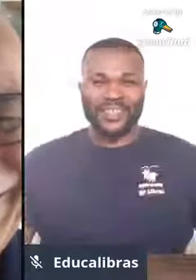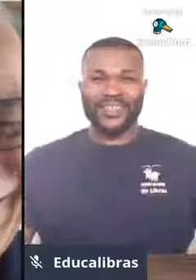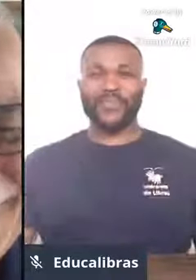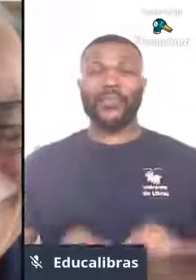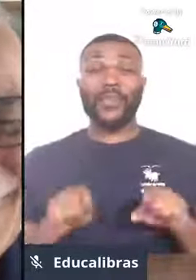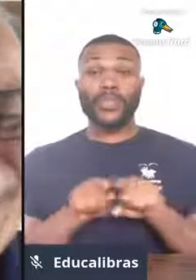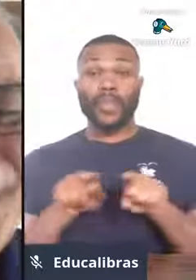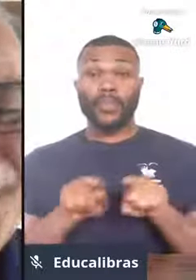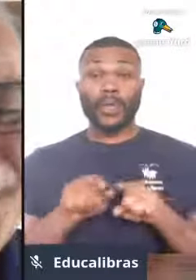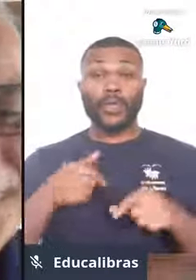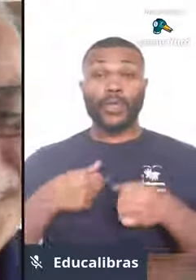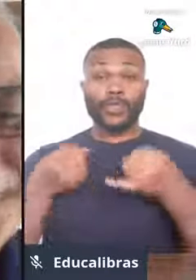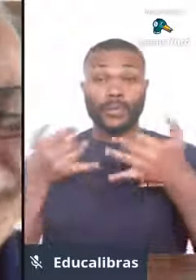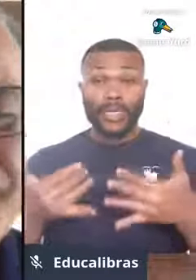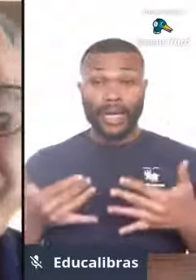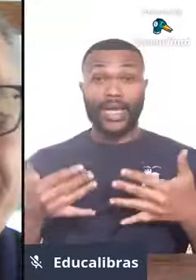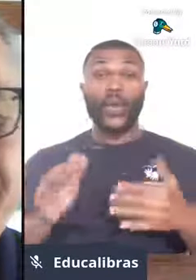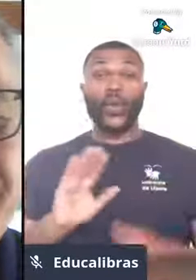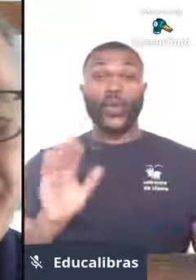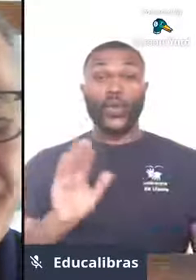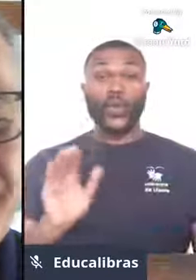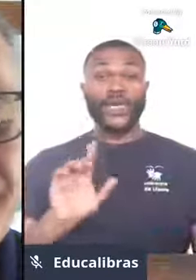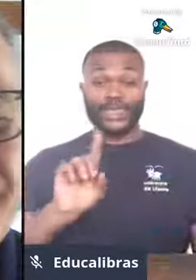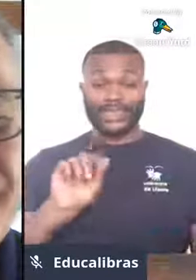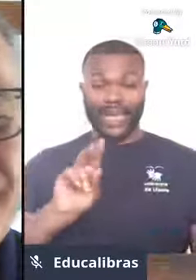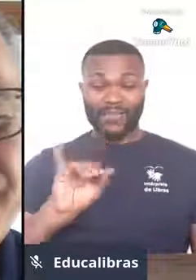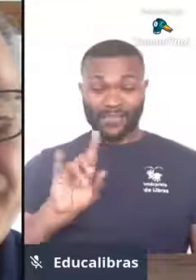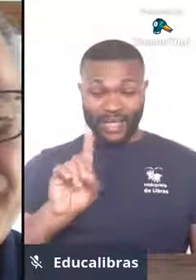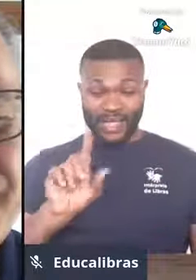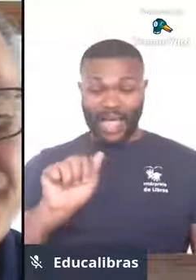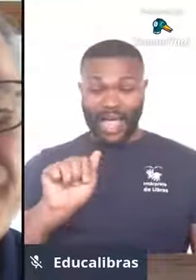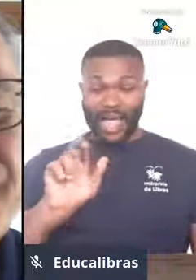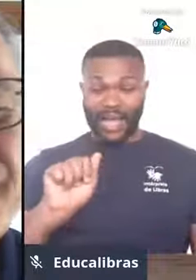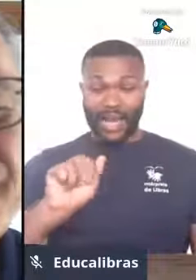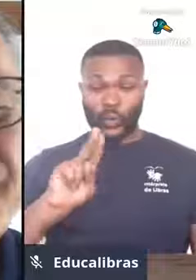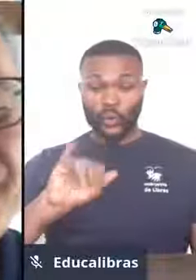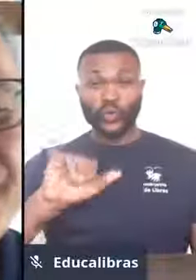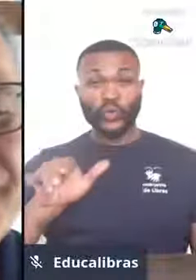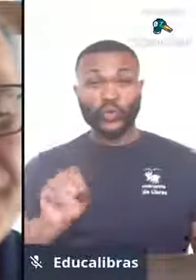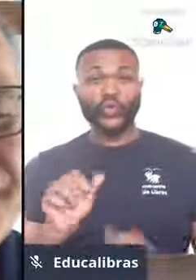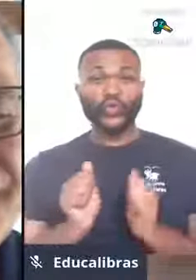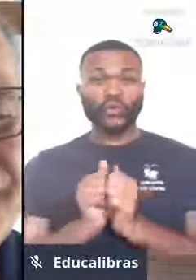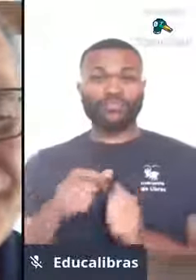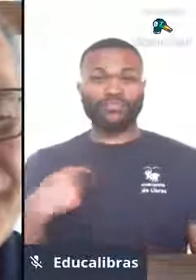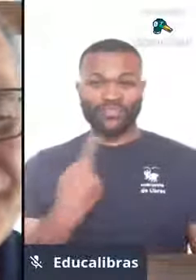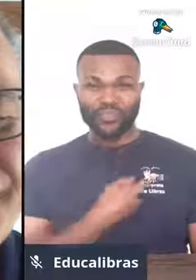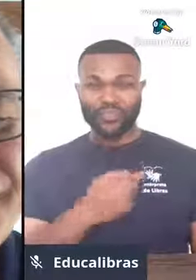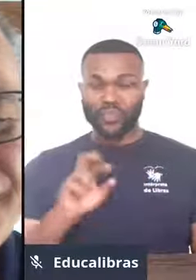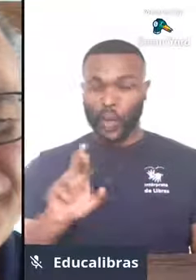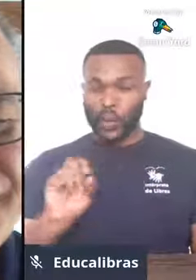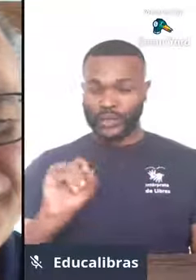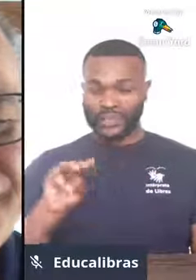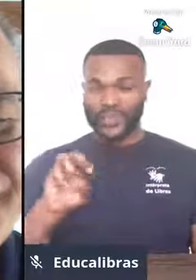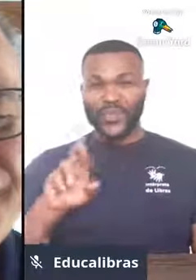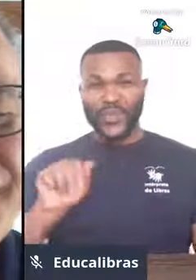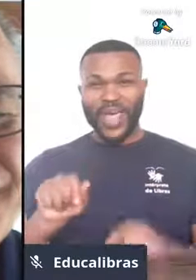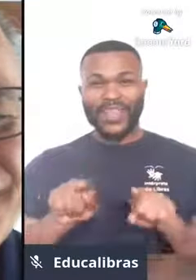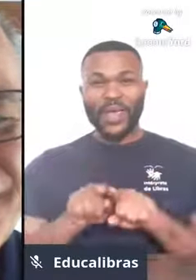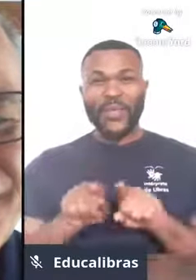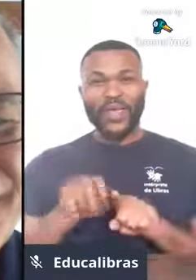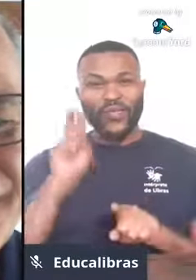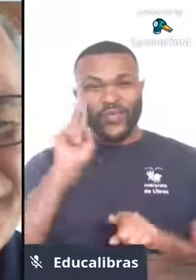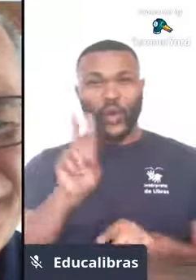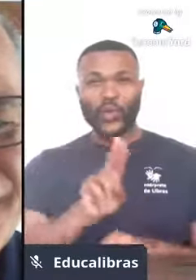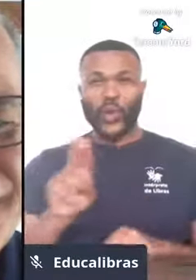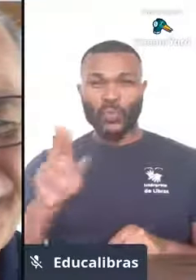falar um alô aqui para o Davi Araújo, que está aqui com a gente, a Rosemary Hilário, dá uma descida ali para mim, uma subida.